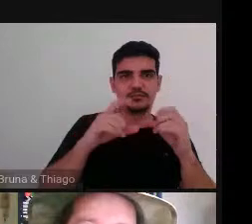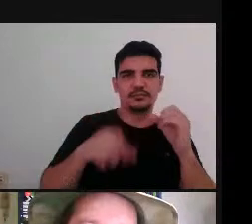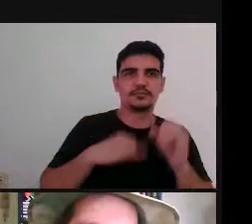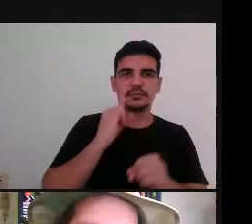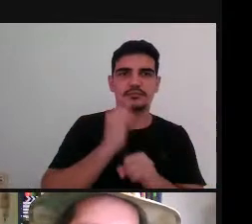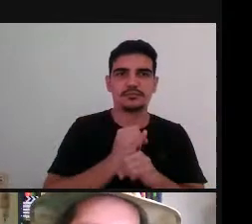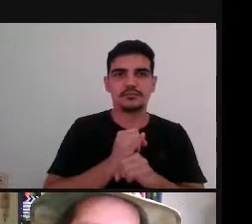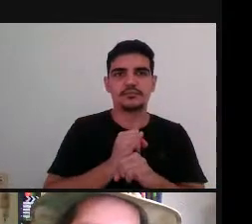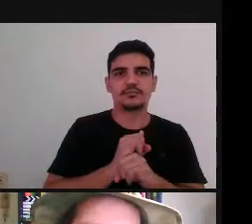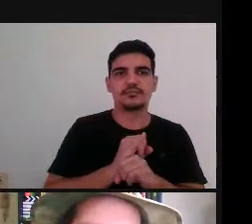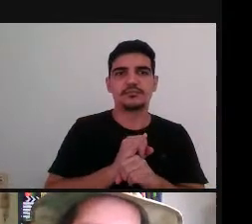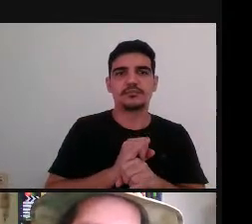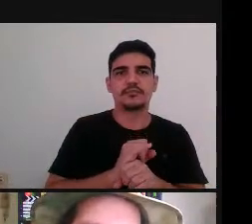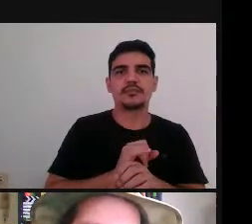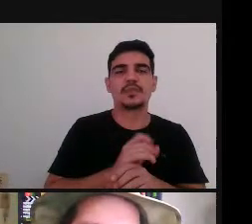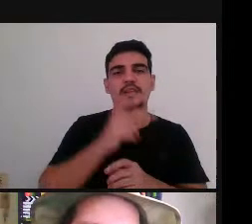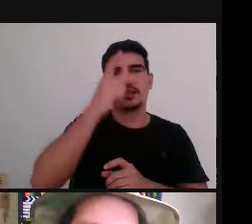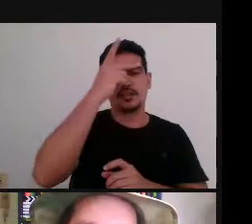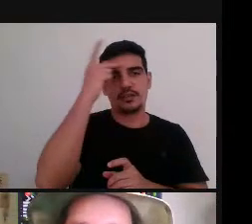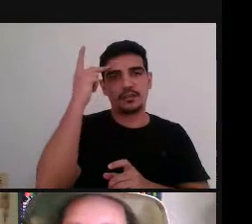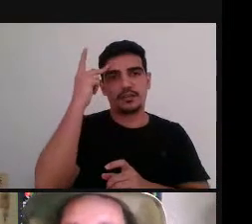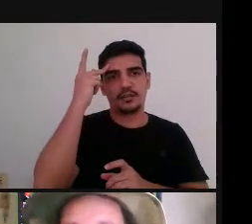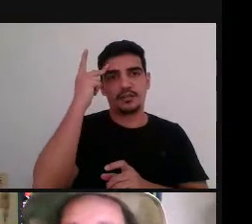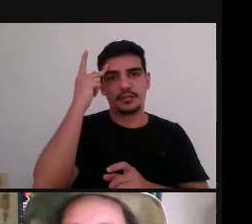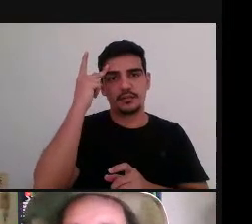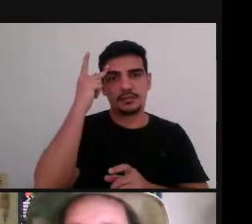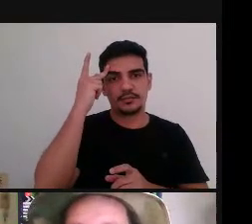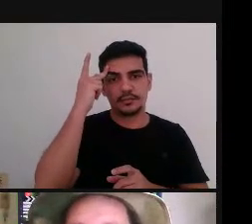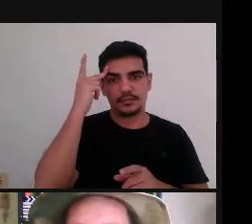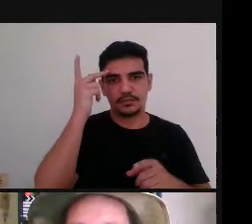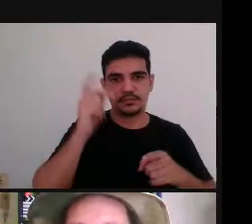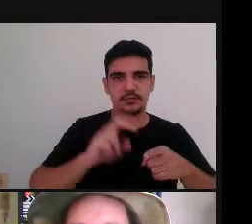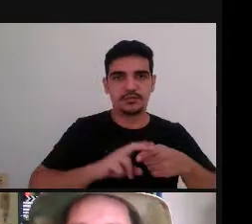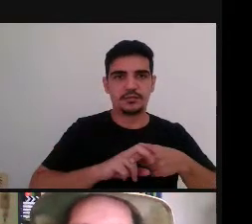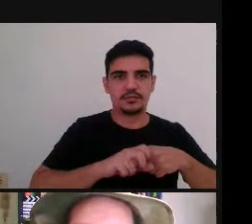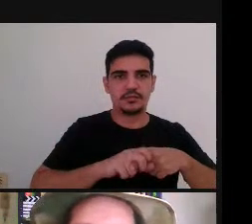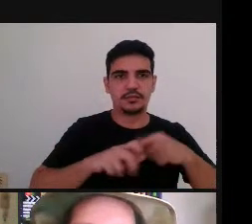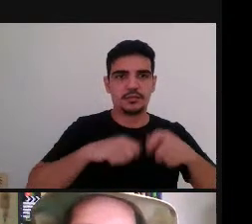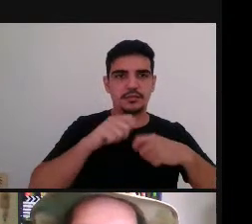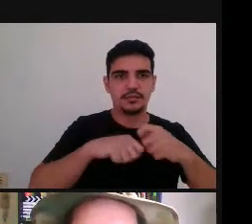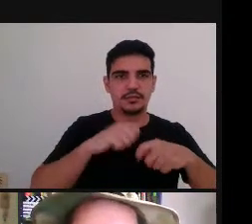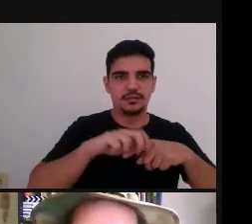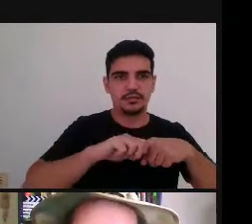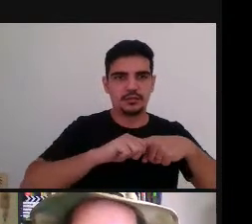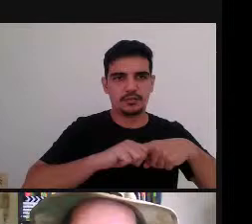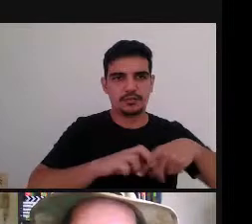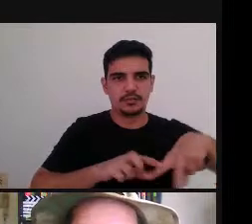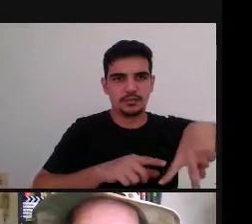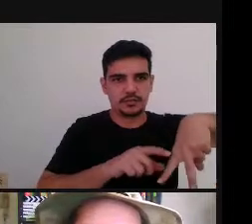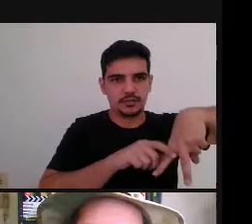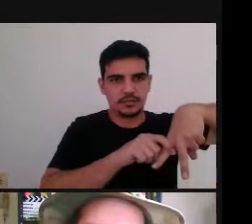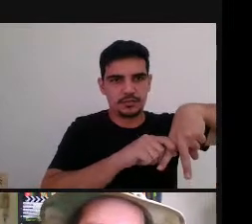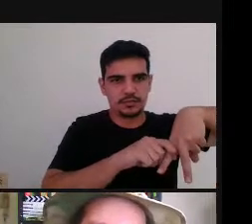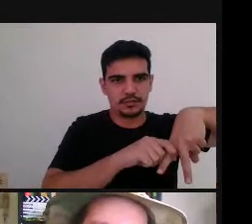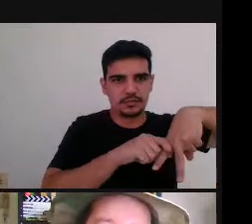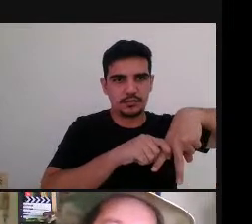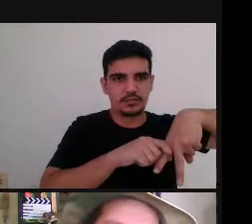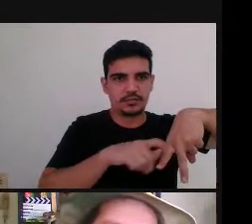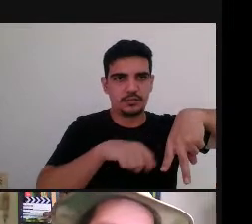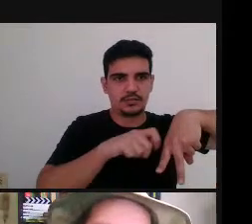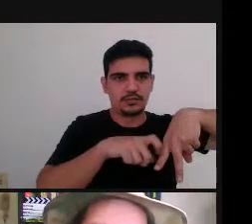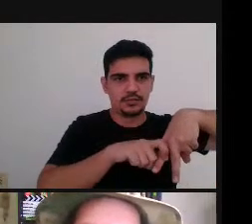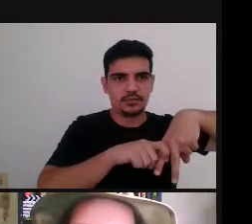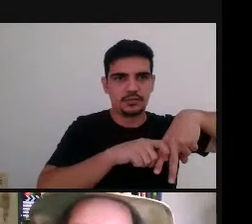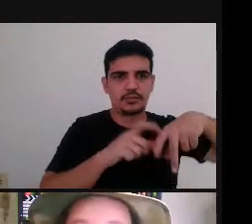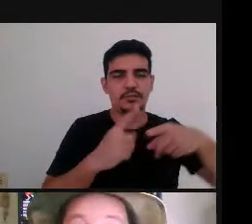quando a pessoa amarra, né, amarra uma corda aqui, ó, isso agrava. Então nunca, jamais fazer o torniquete, porque se